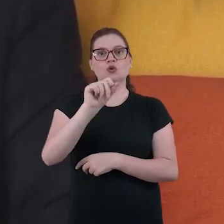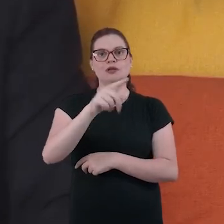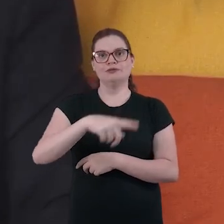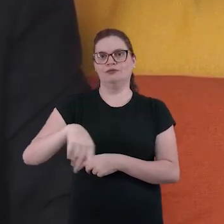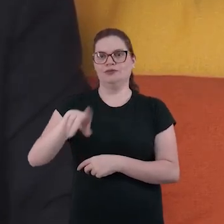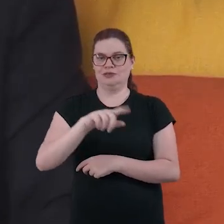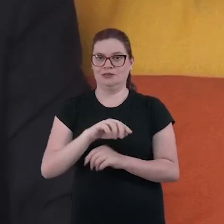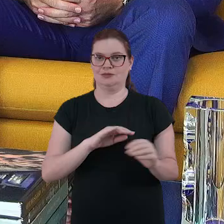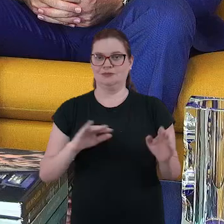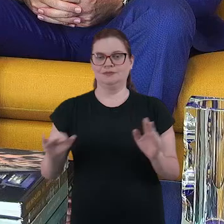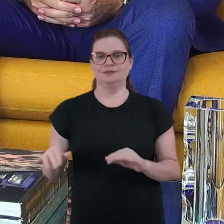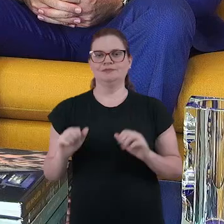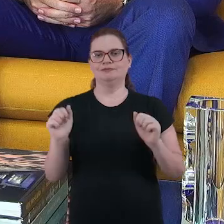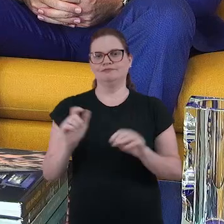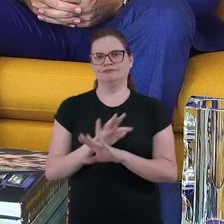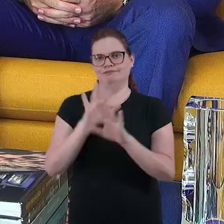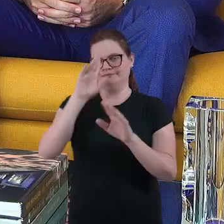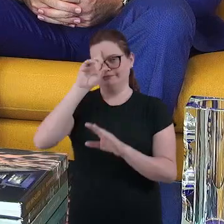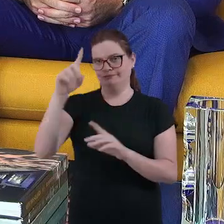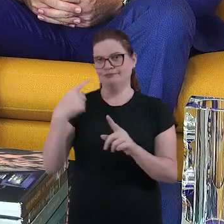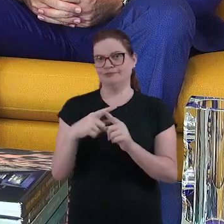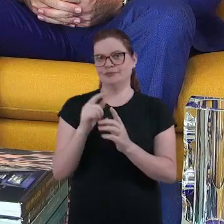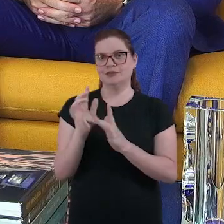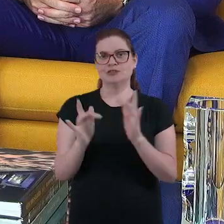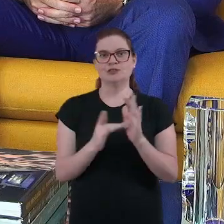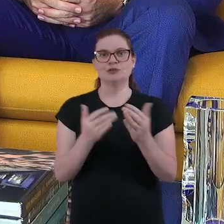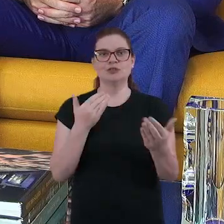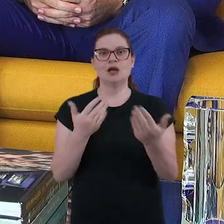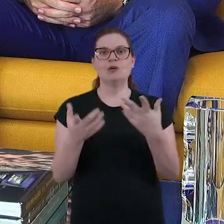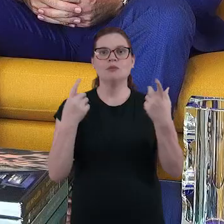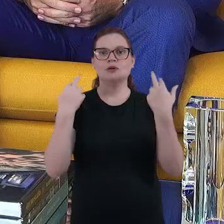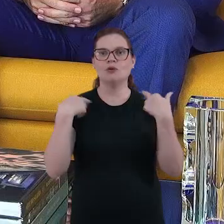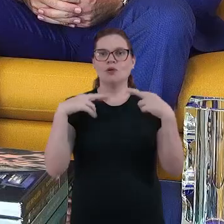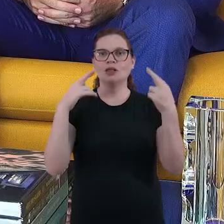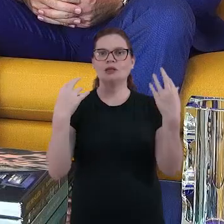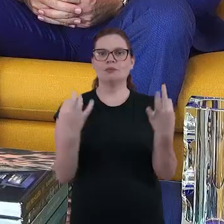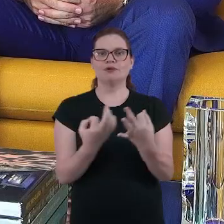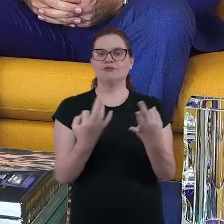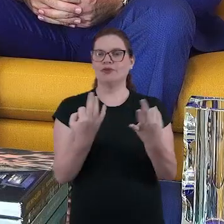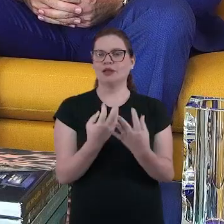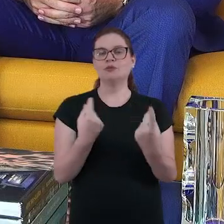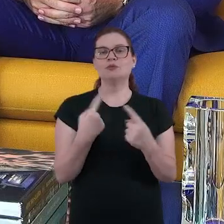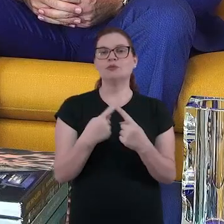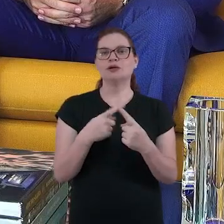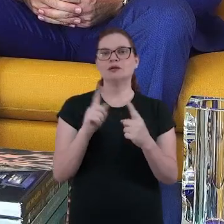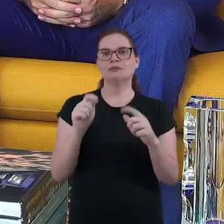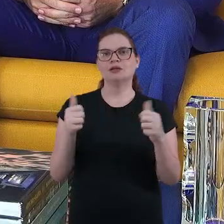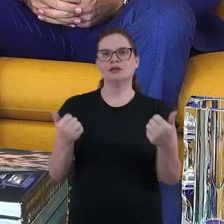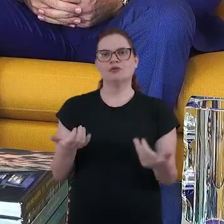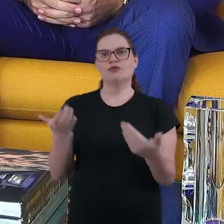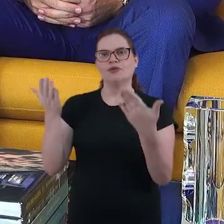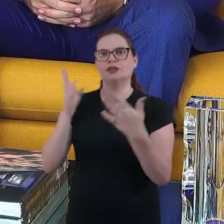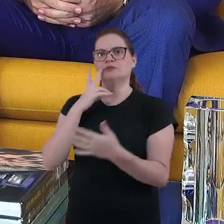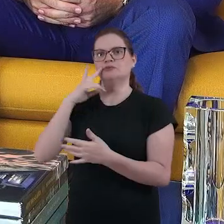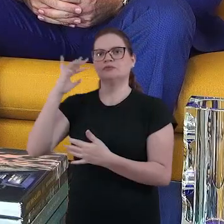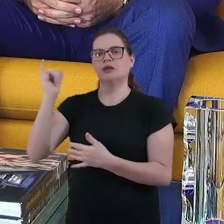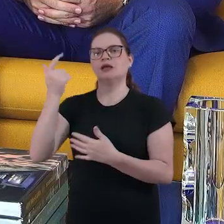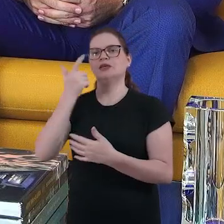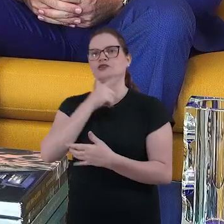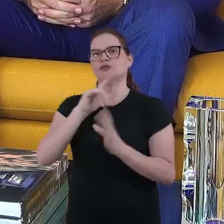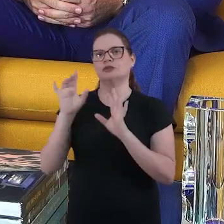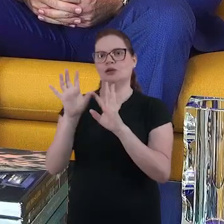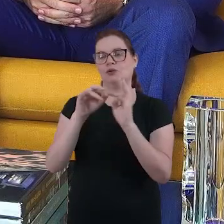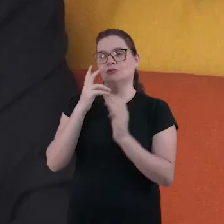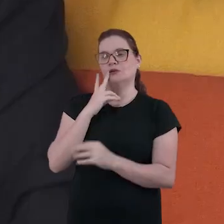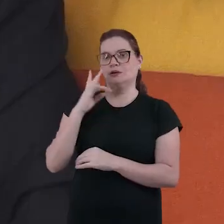é? Graças a Deus. Então, Jesus é a oferta perfeita para alcançarmos a bênção do Pai. Ele foi mandado pelo Pai ao